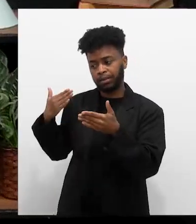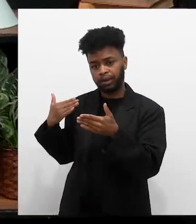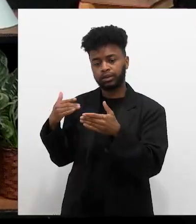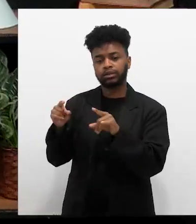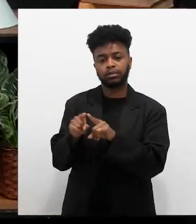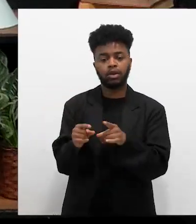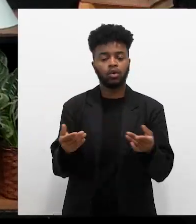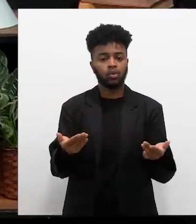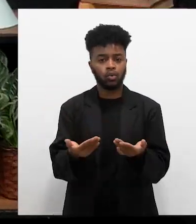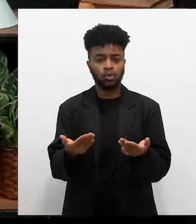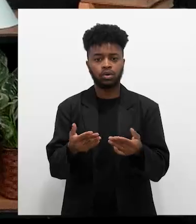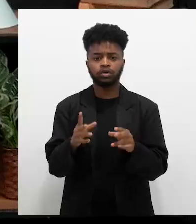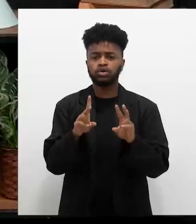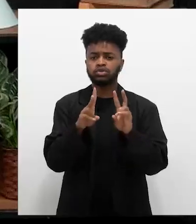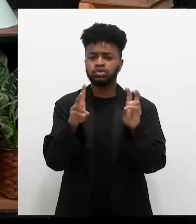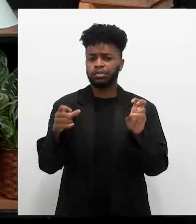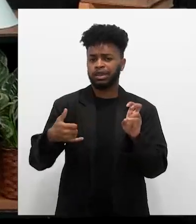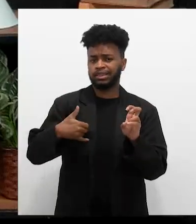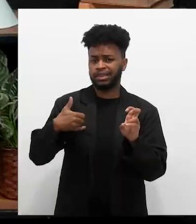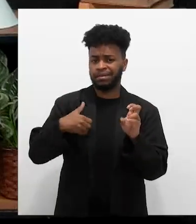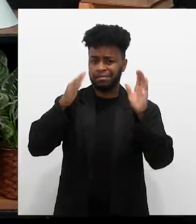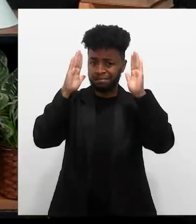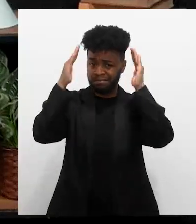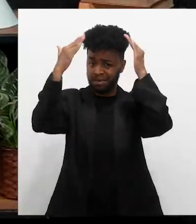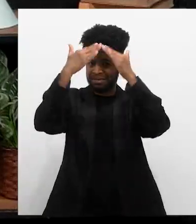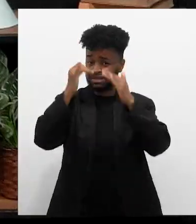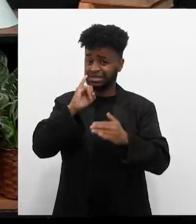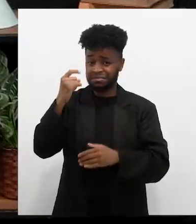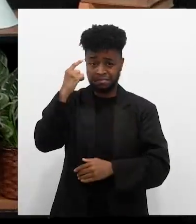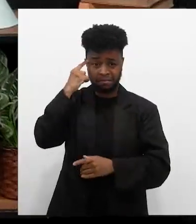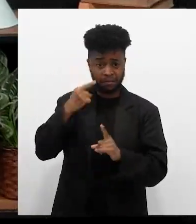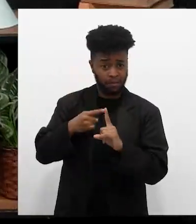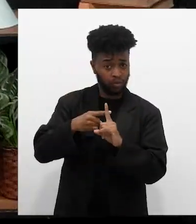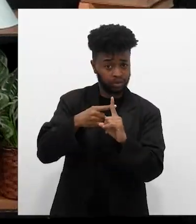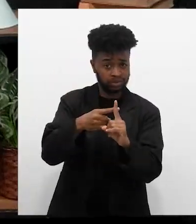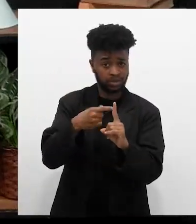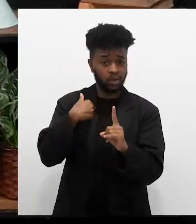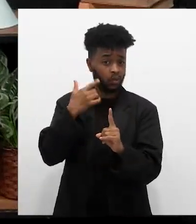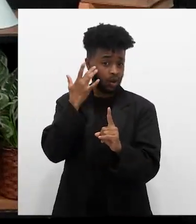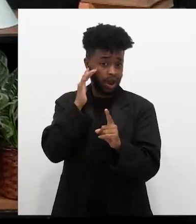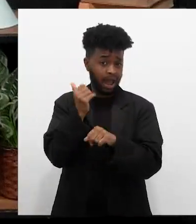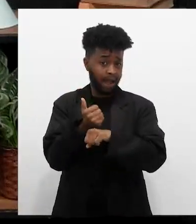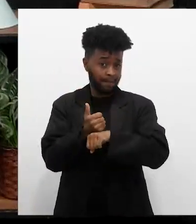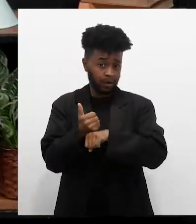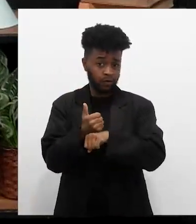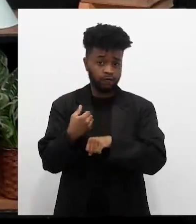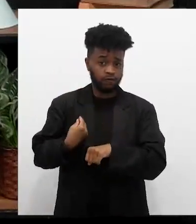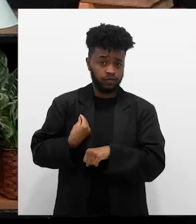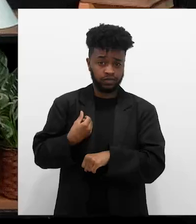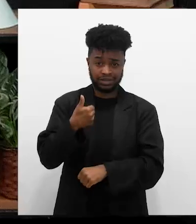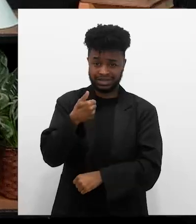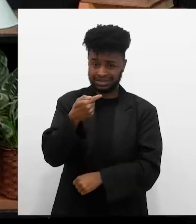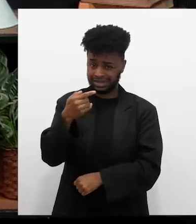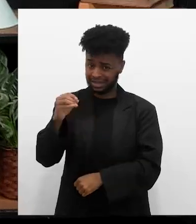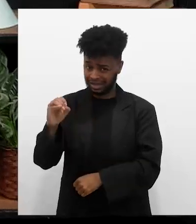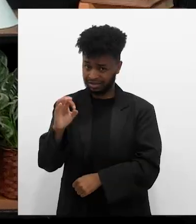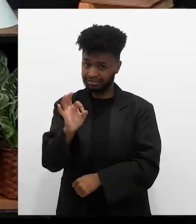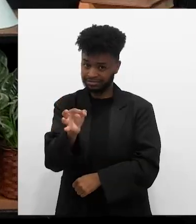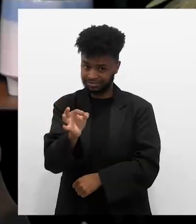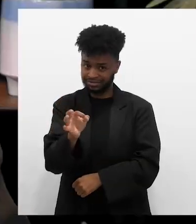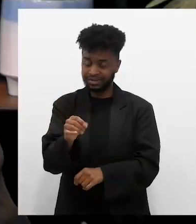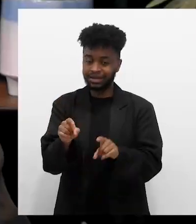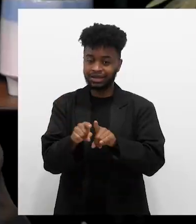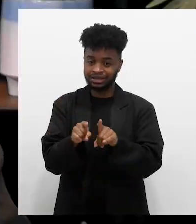passamos, o que já não fomos. Quanto à idade do Papa, se a gente for otimista, se eu não me engano, Abraão viveu